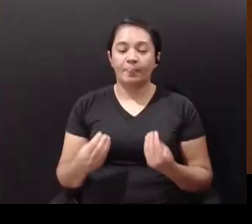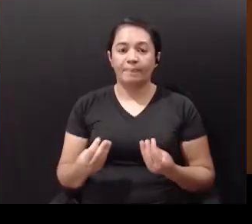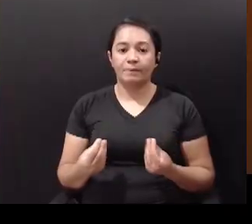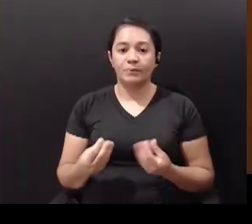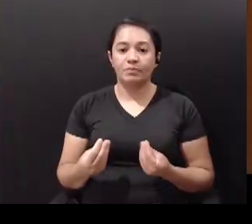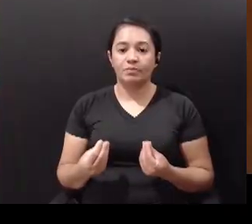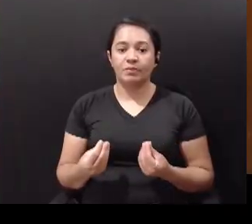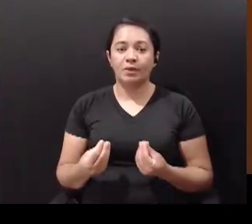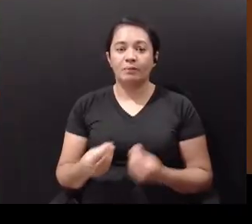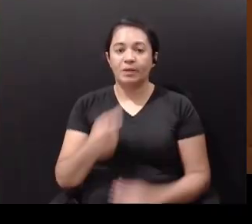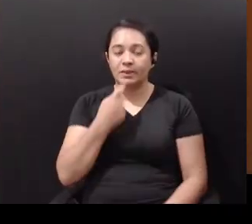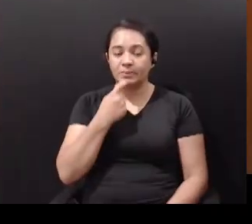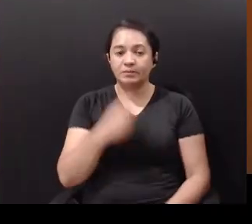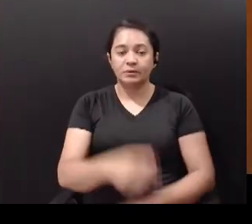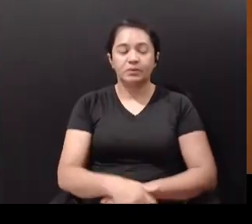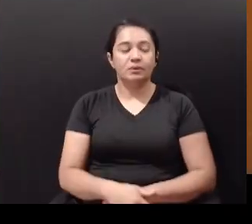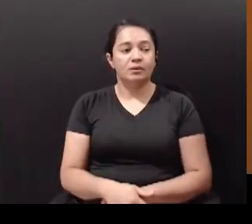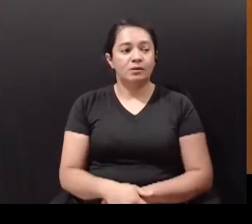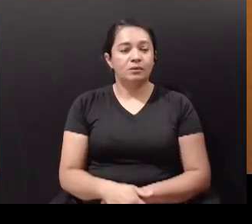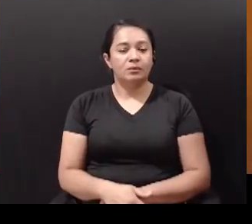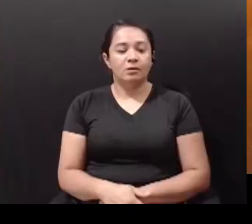Campinas.